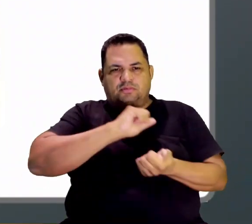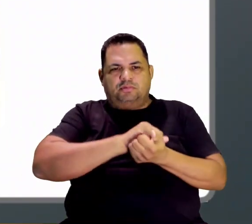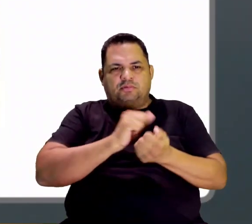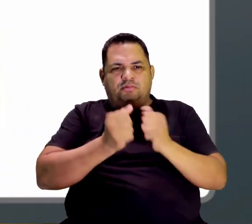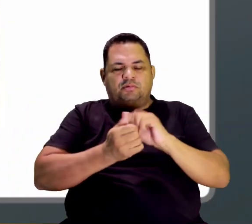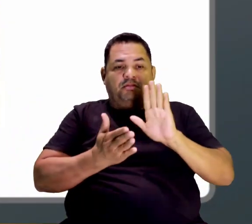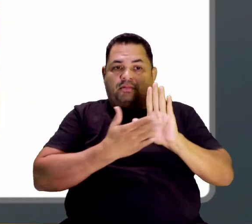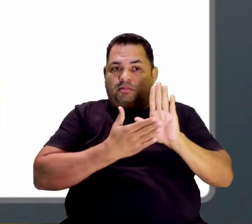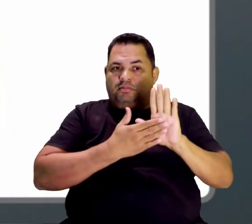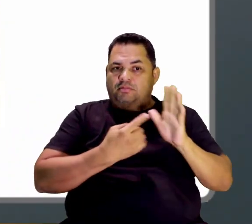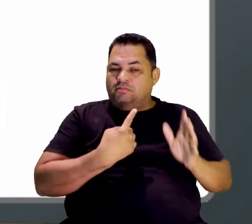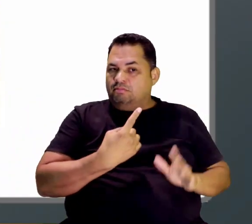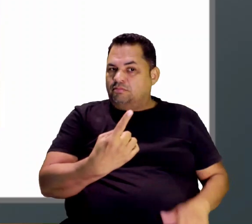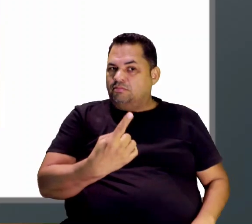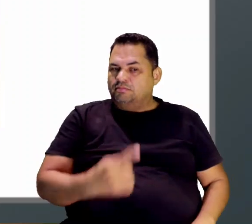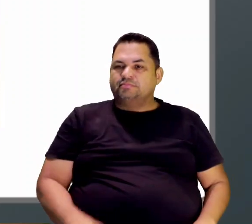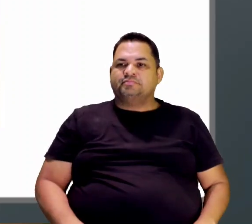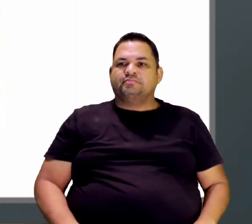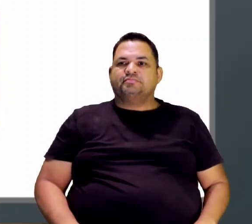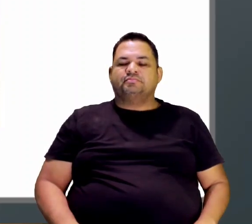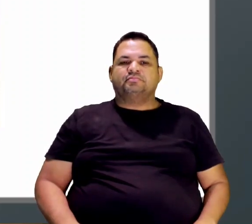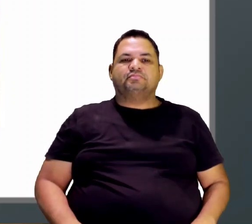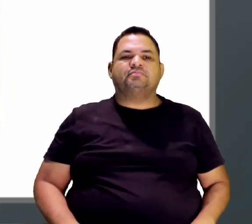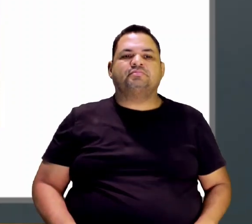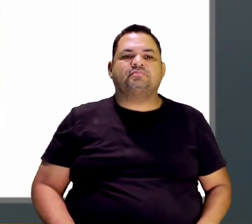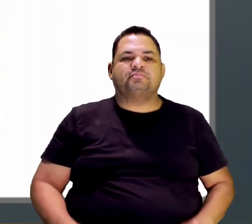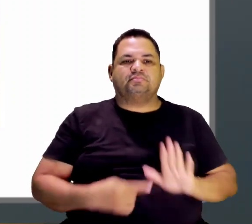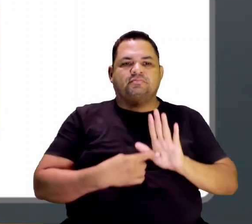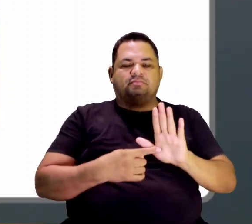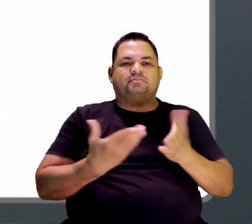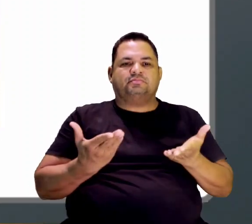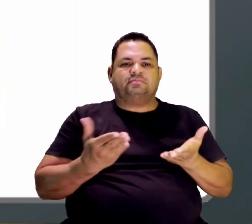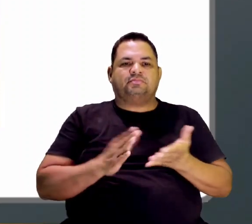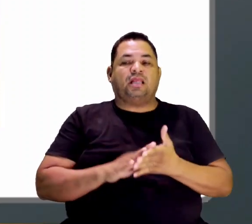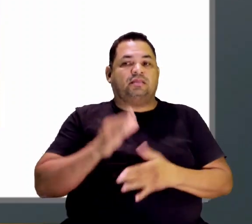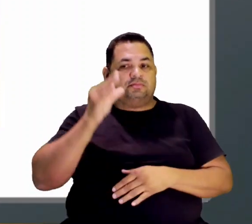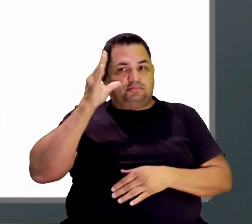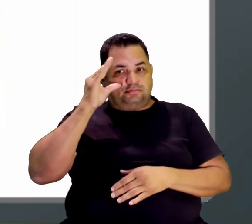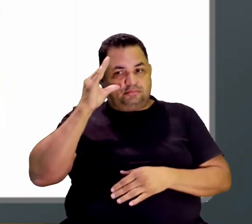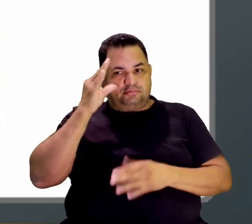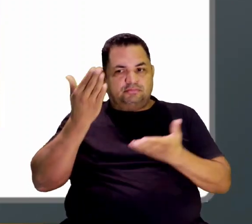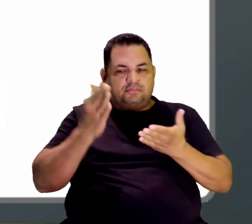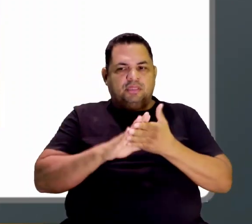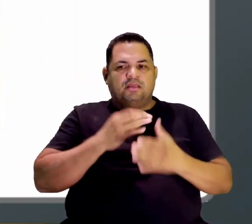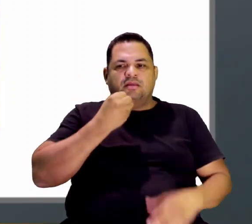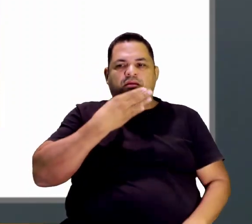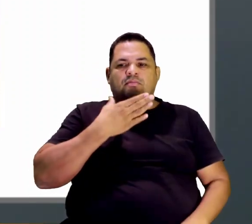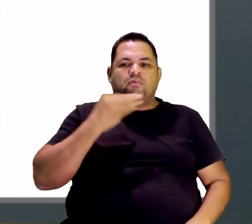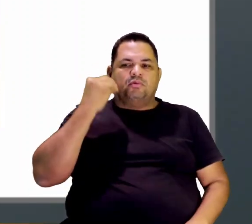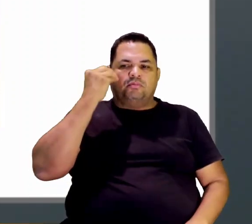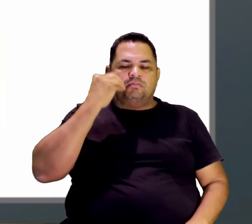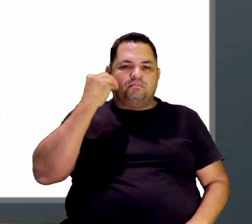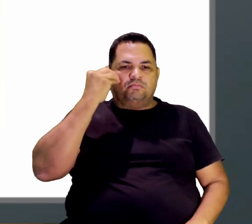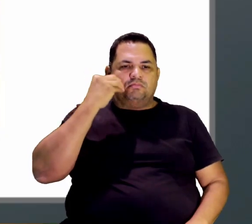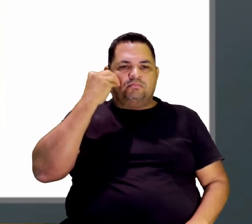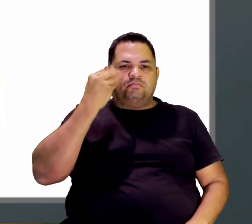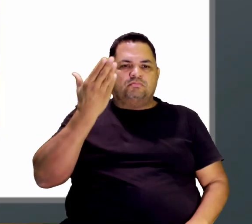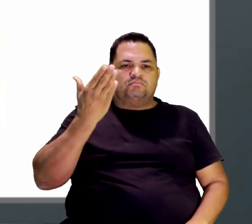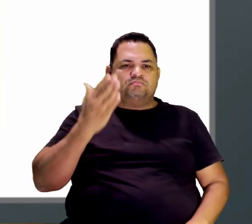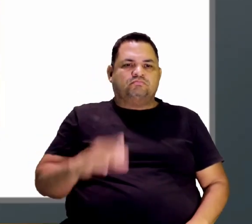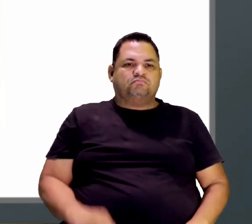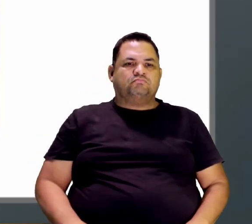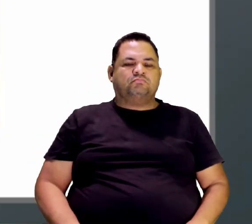gente? É 0,8 metros, tá? E são 80 centímetros de largura,